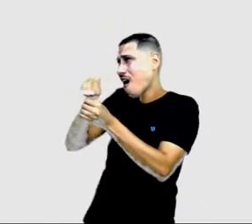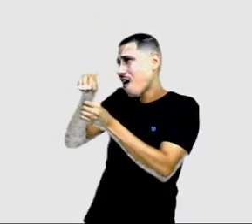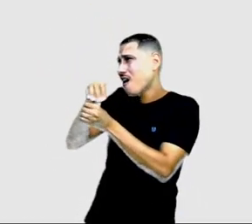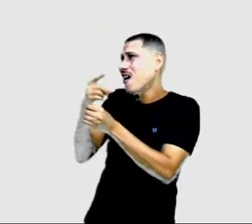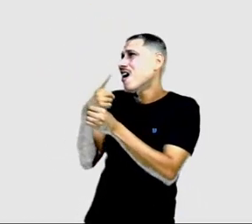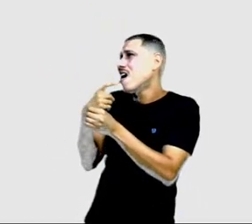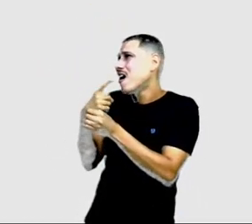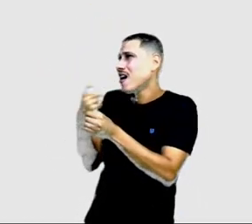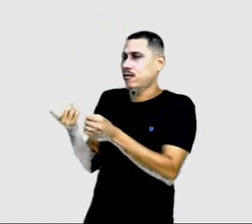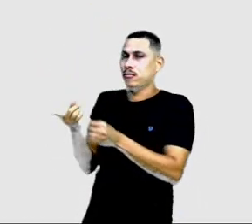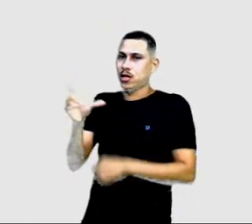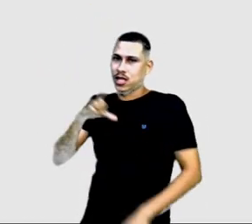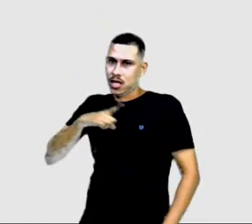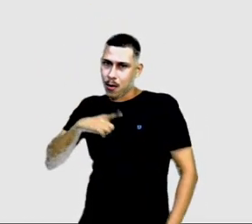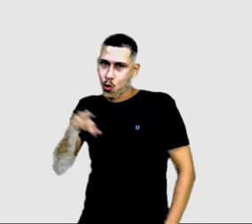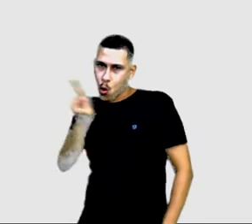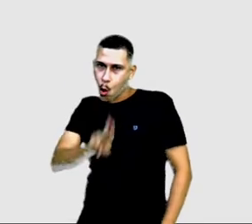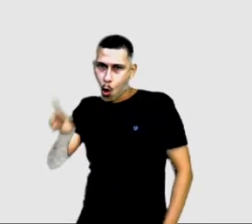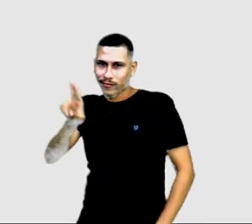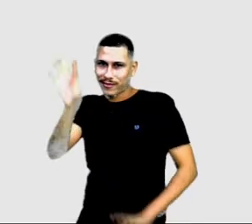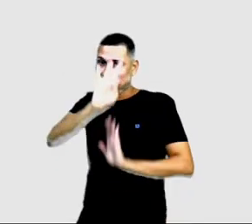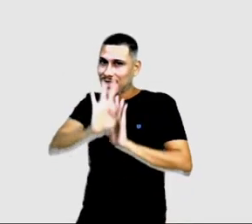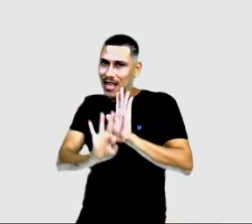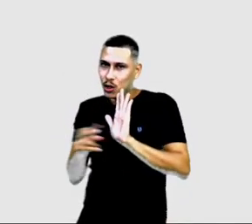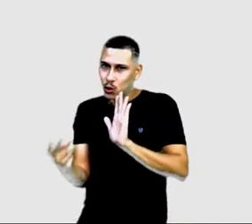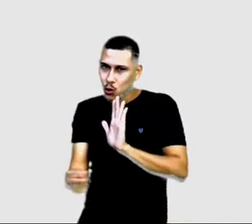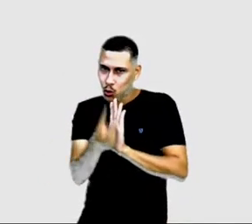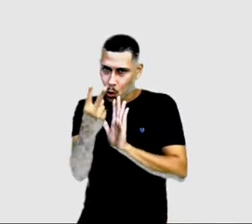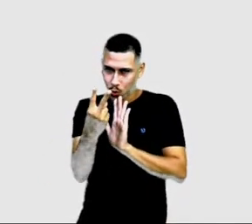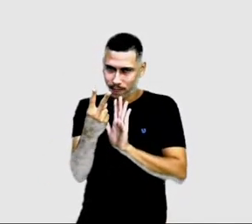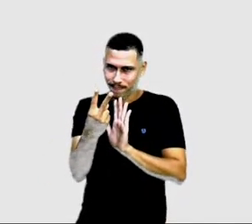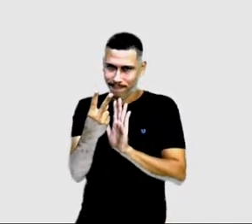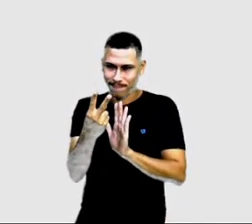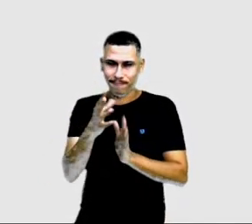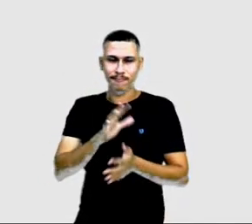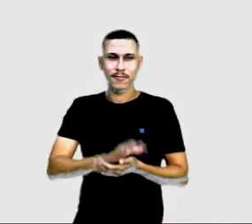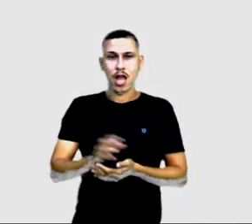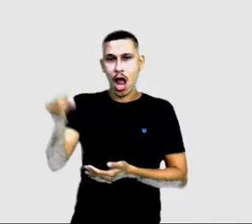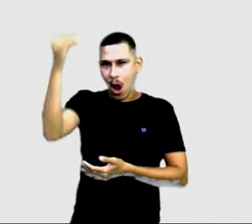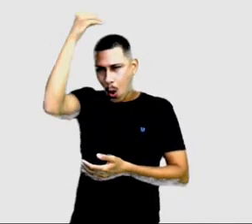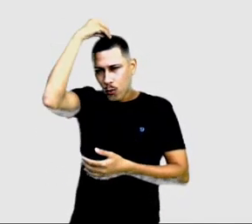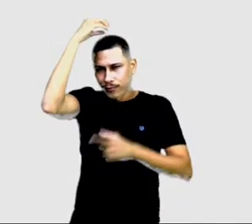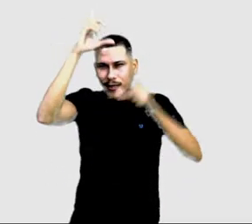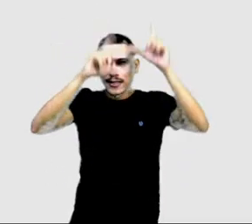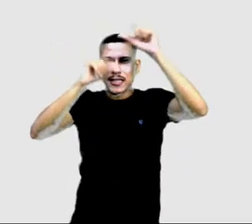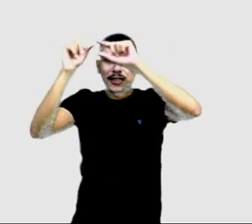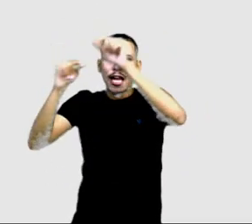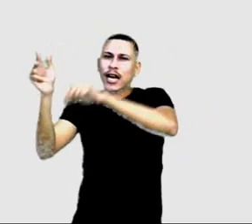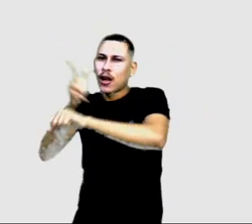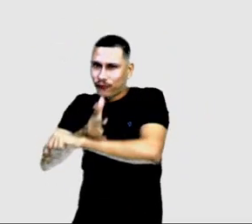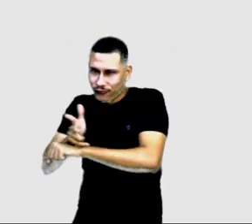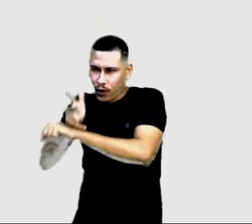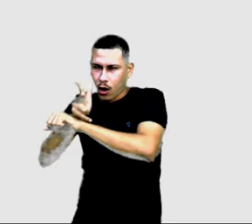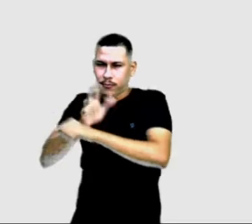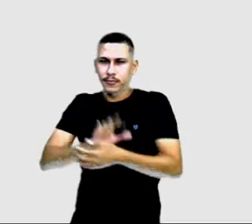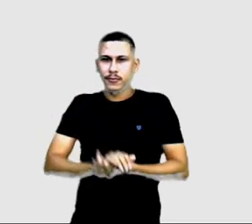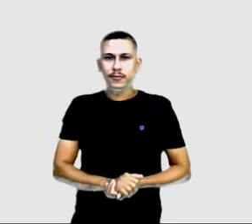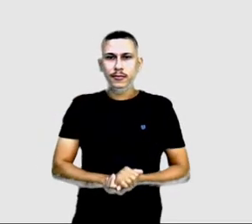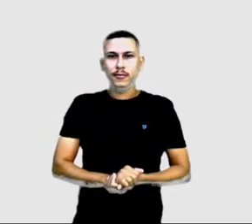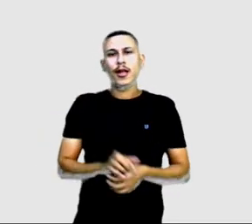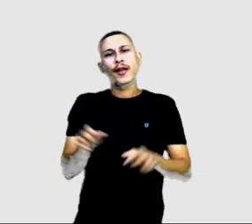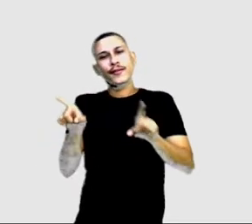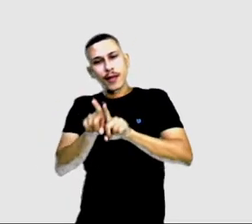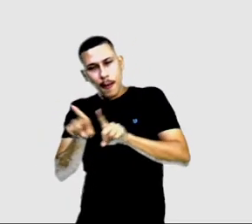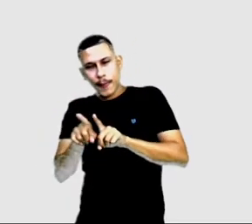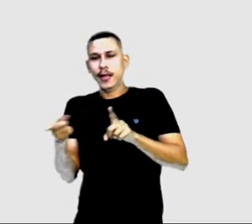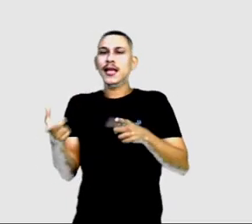temos aí uma intertextualidade com o filme, A Culpa das Estrelas. A linguagem também é mista, mistura imagem